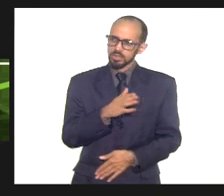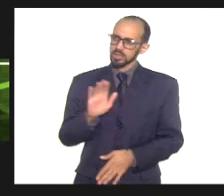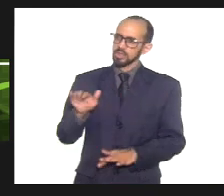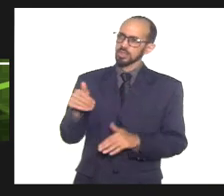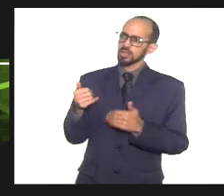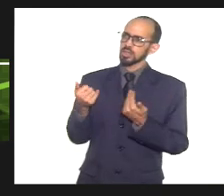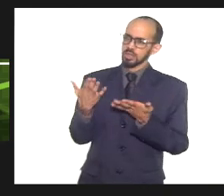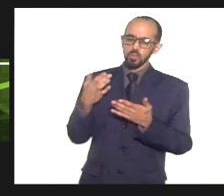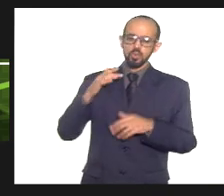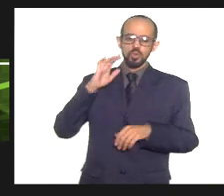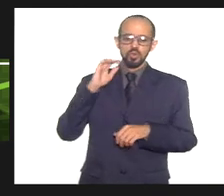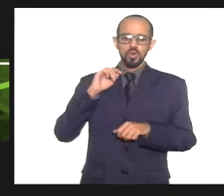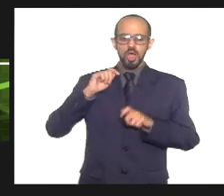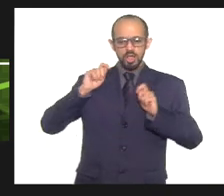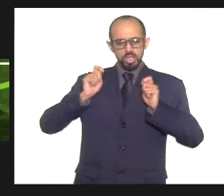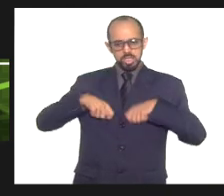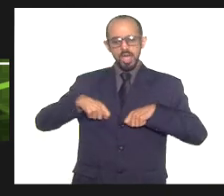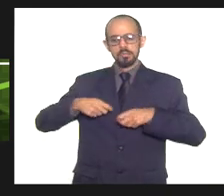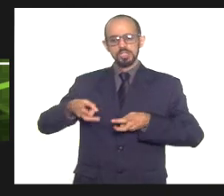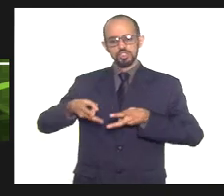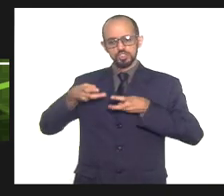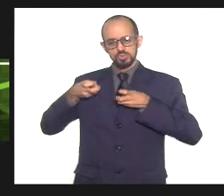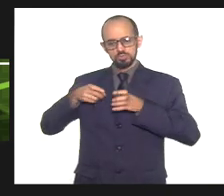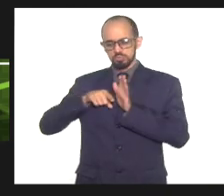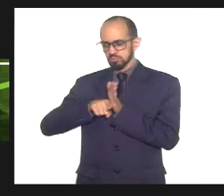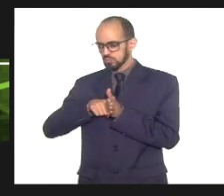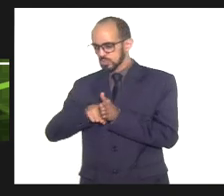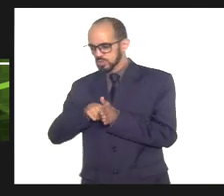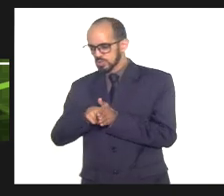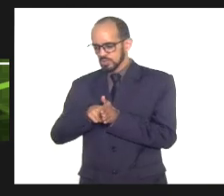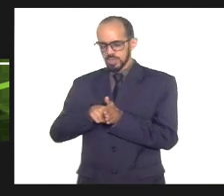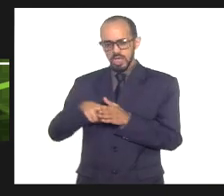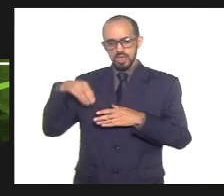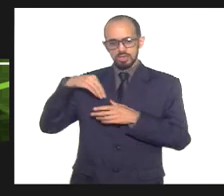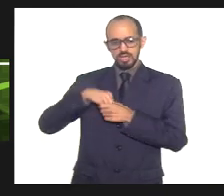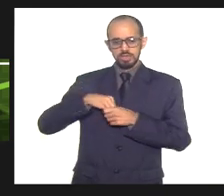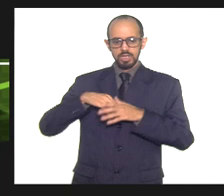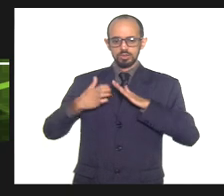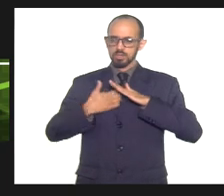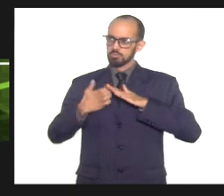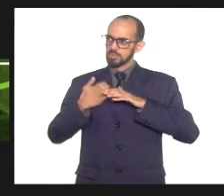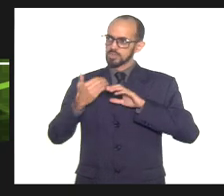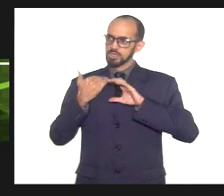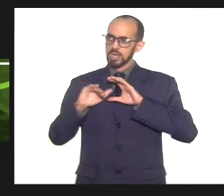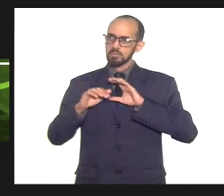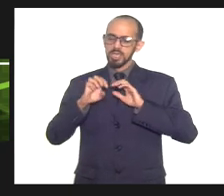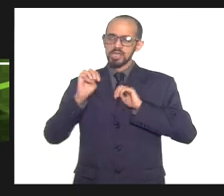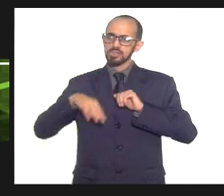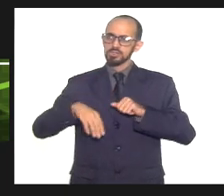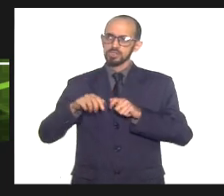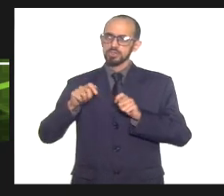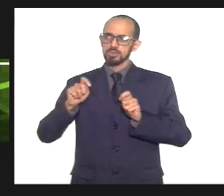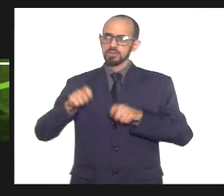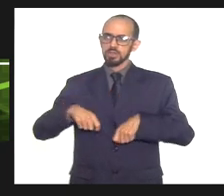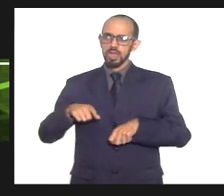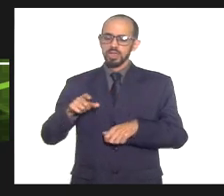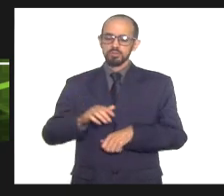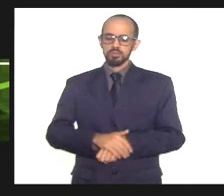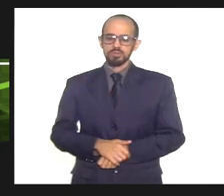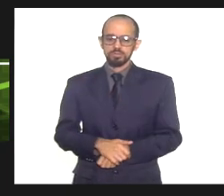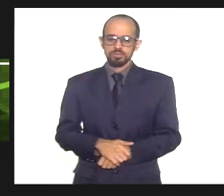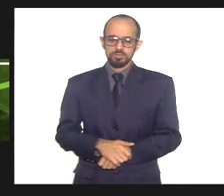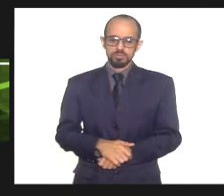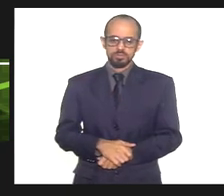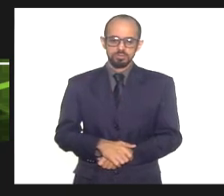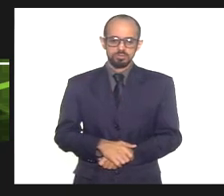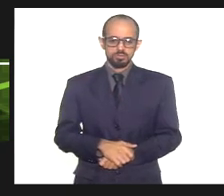Sim, nós podemos verificar o que temos internamente e encaminhar por escrito. Podemos fazer isso, sim.